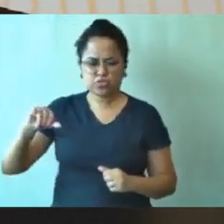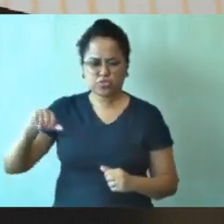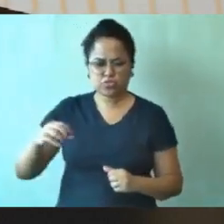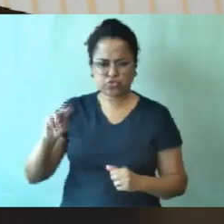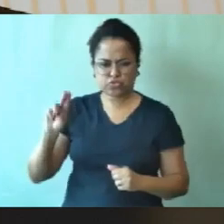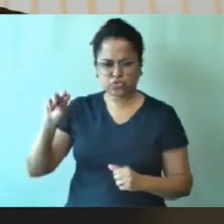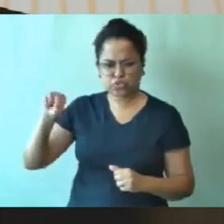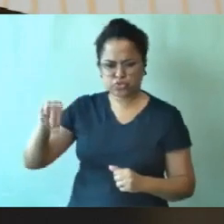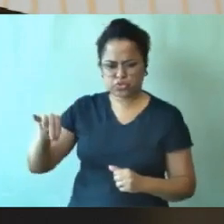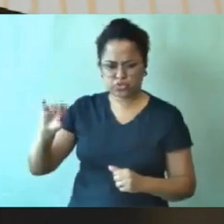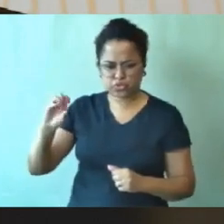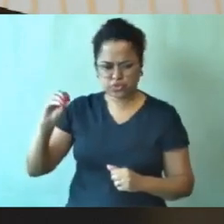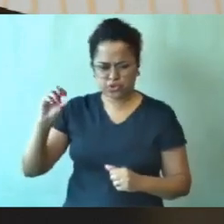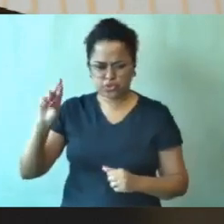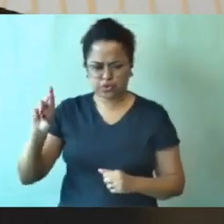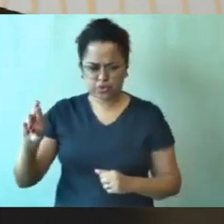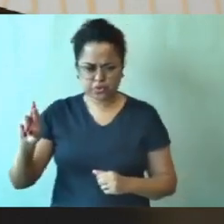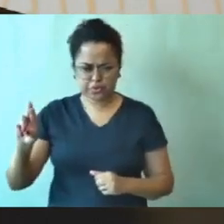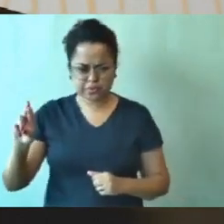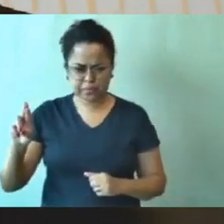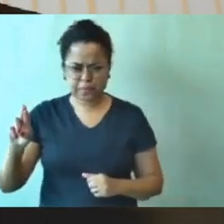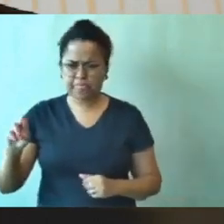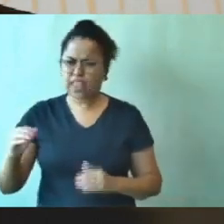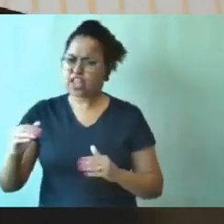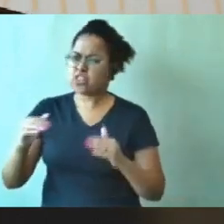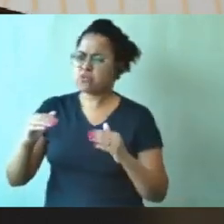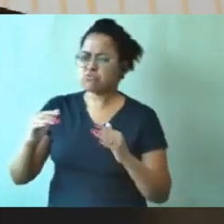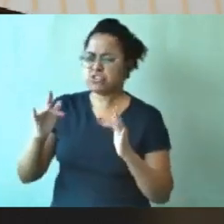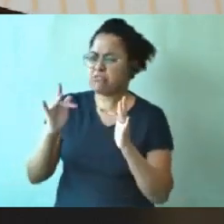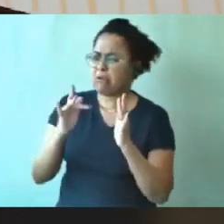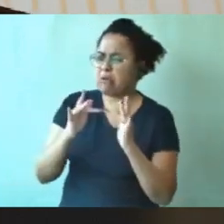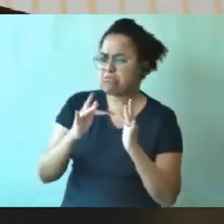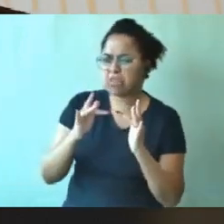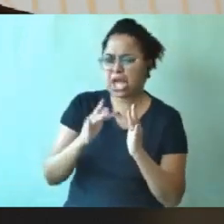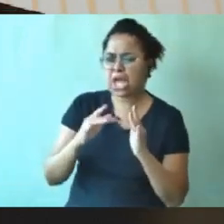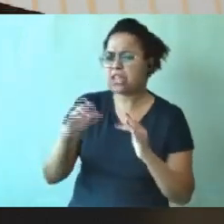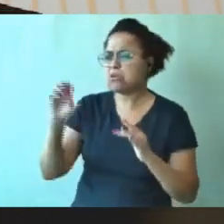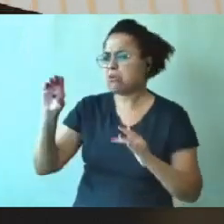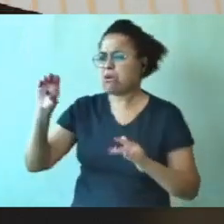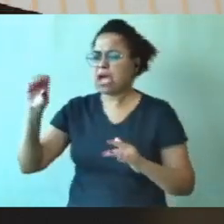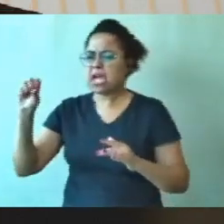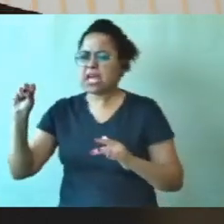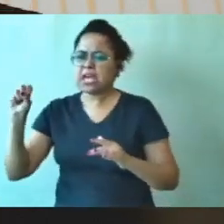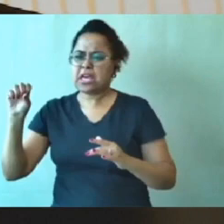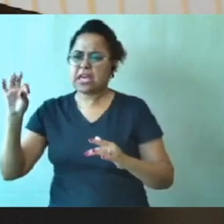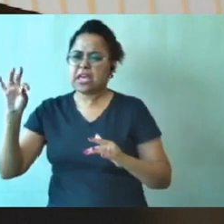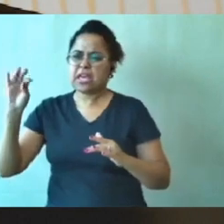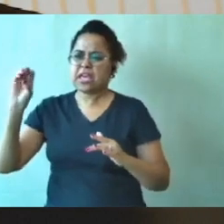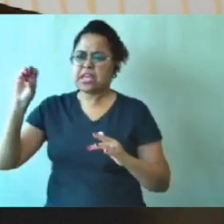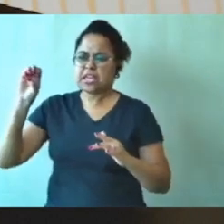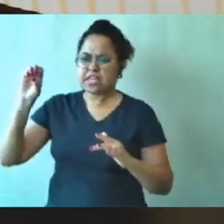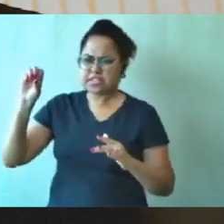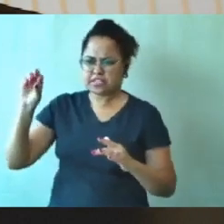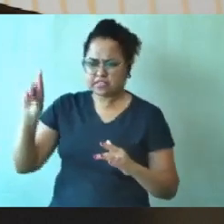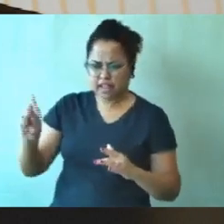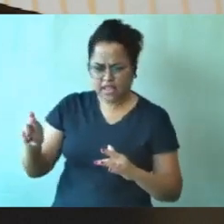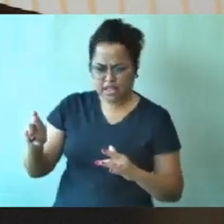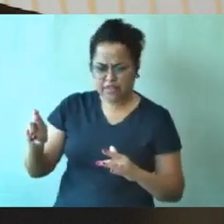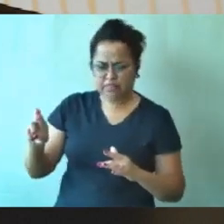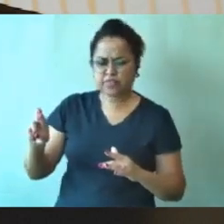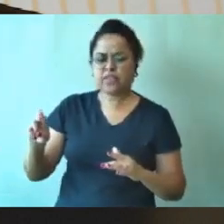não tive contato com a Esther, eu não tive contato com a Esther. Quem participou de todas as